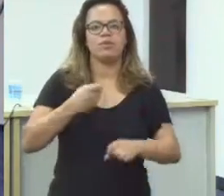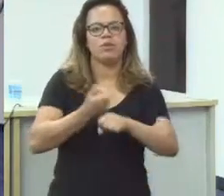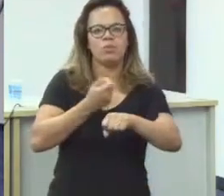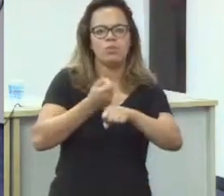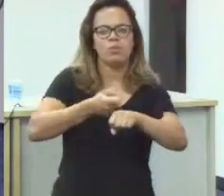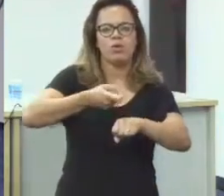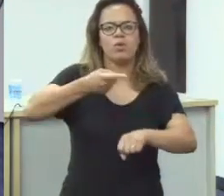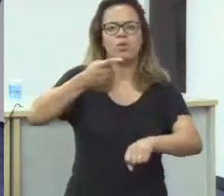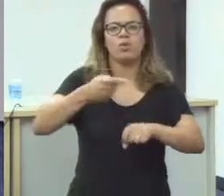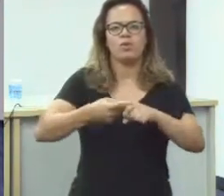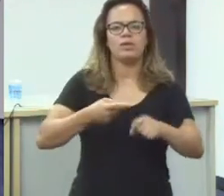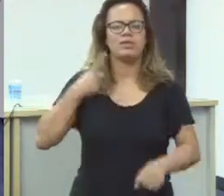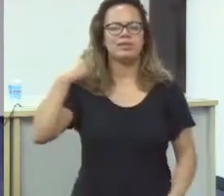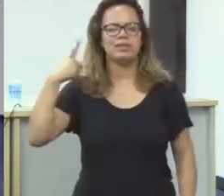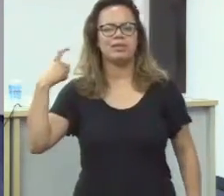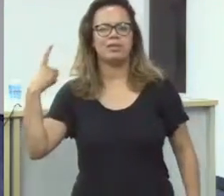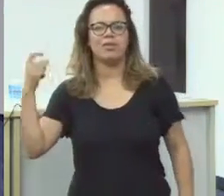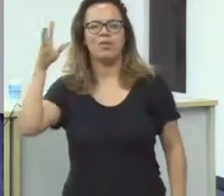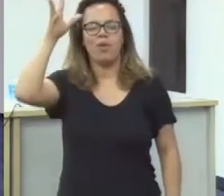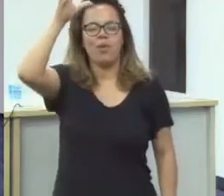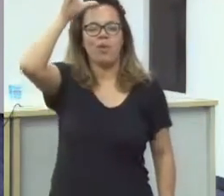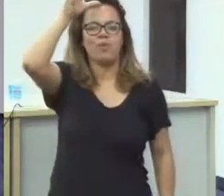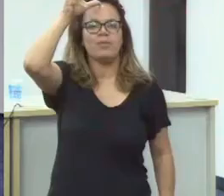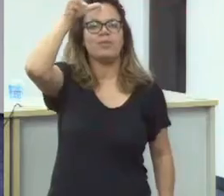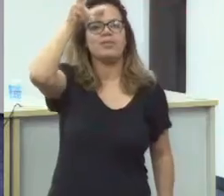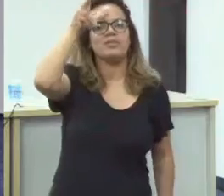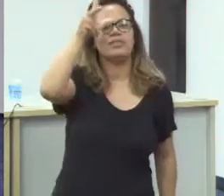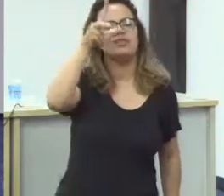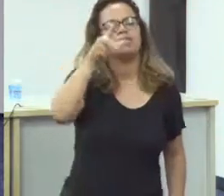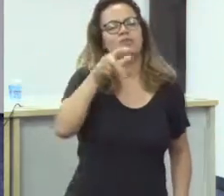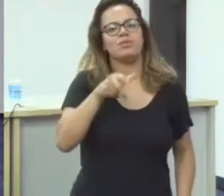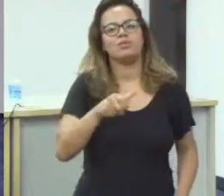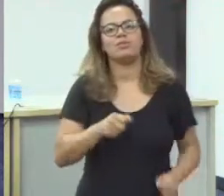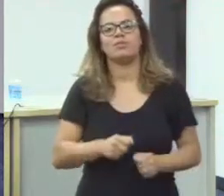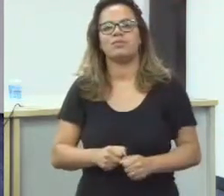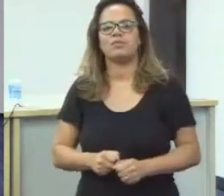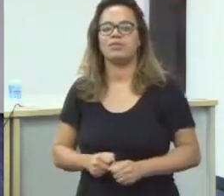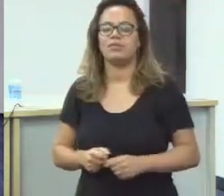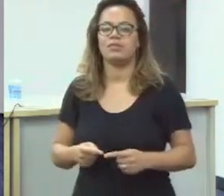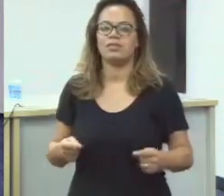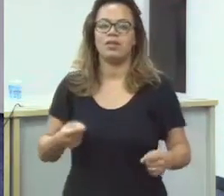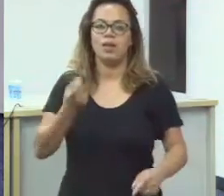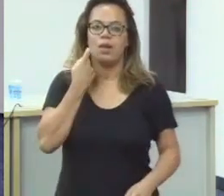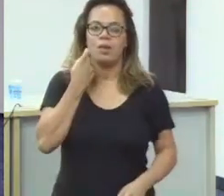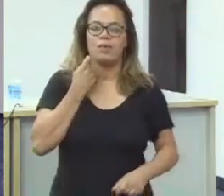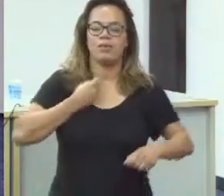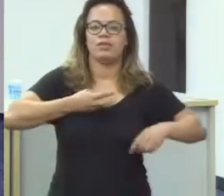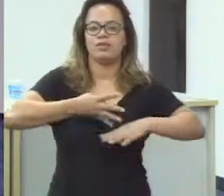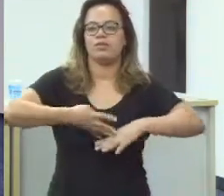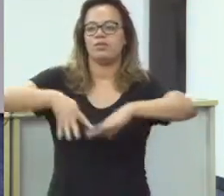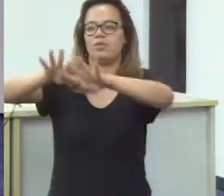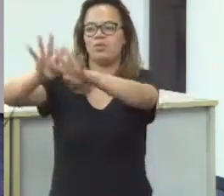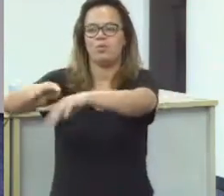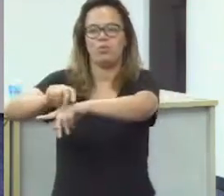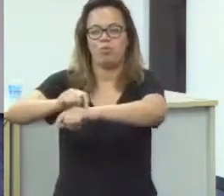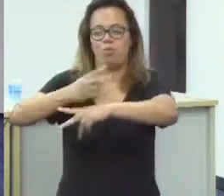motor retumbante, galinha no angico a dormir. Pesqueiro